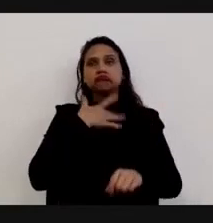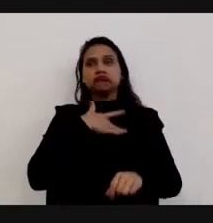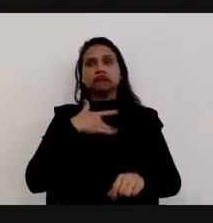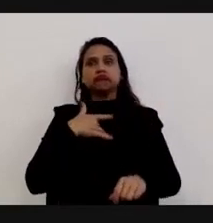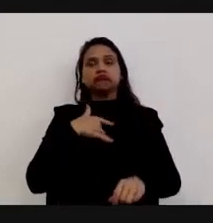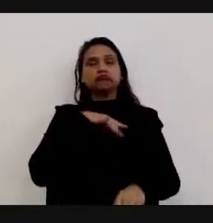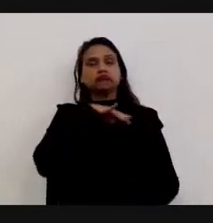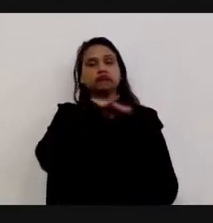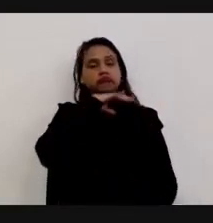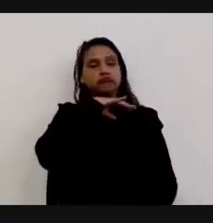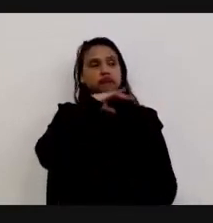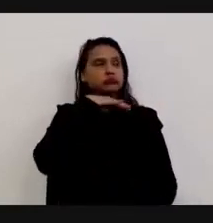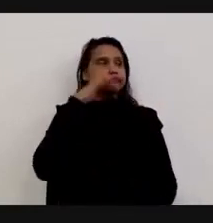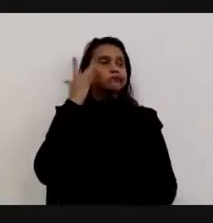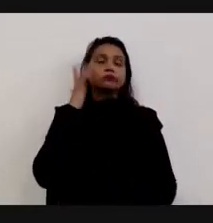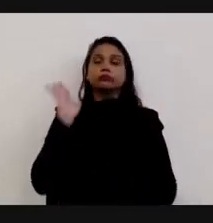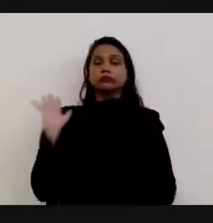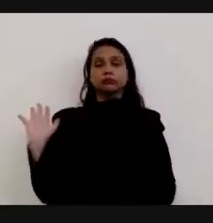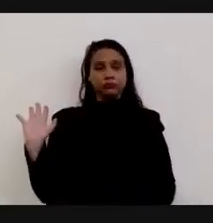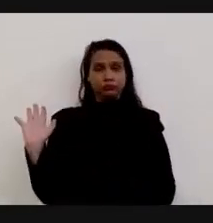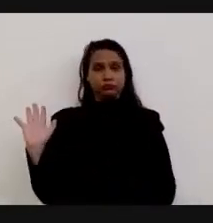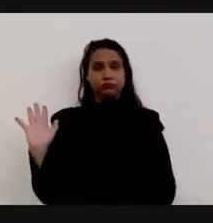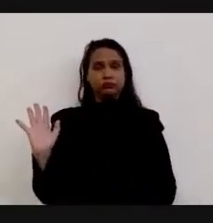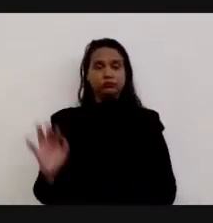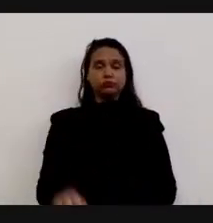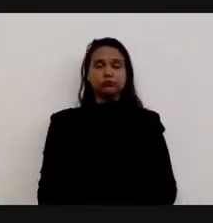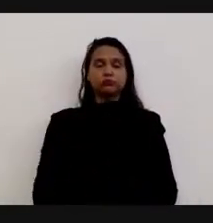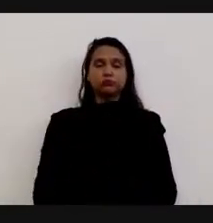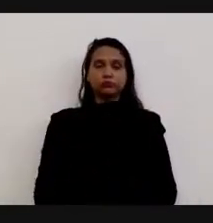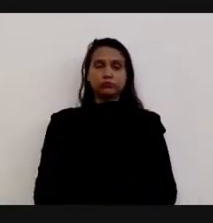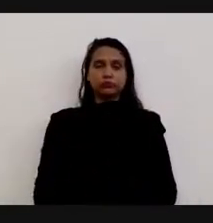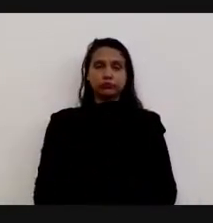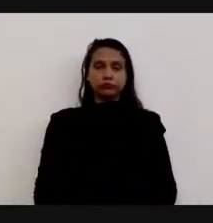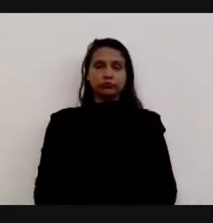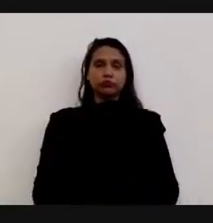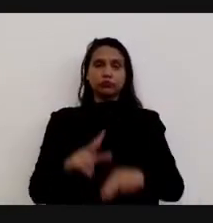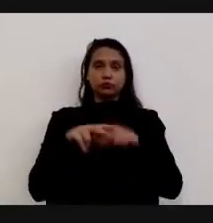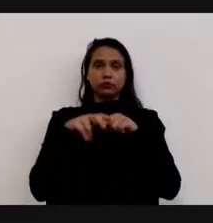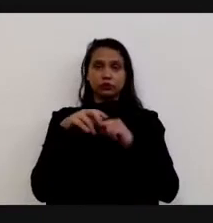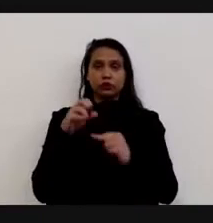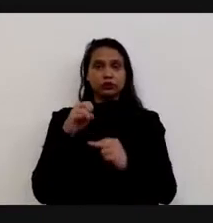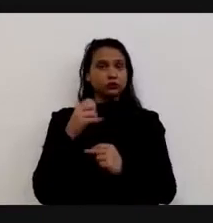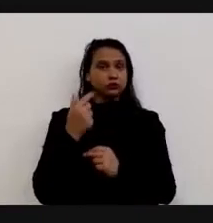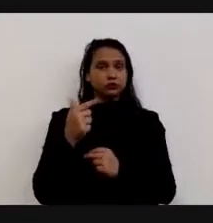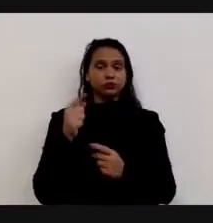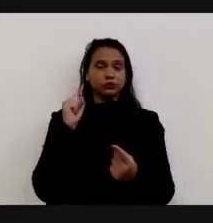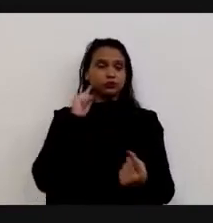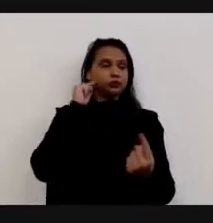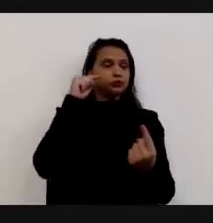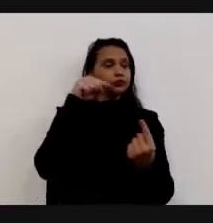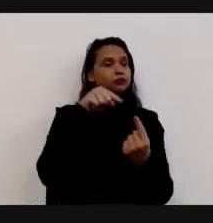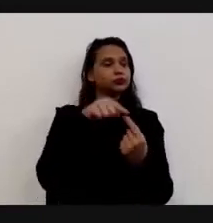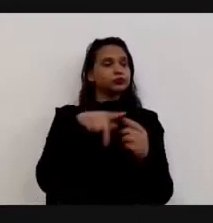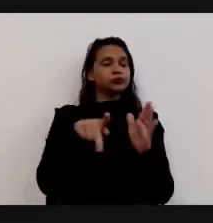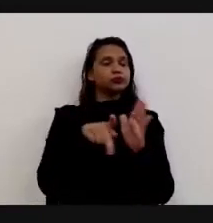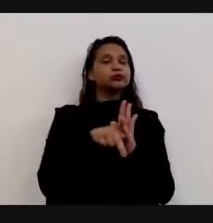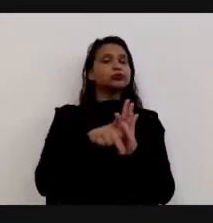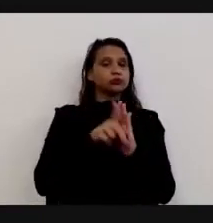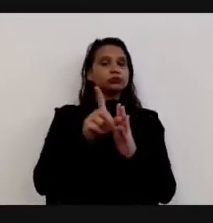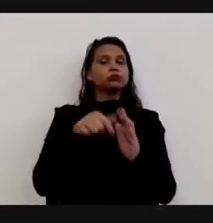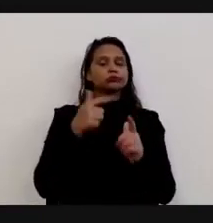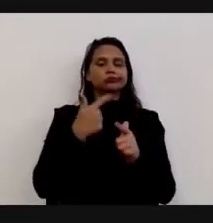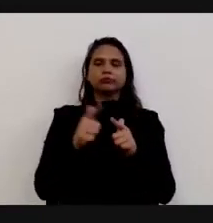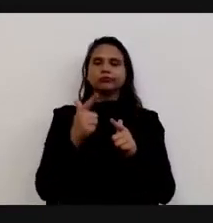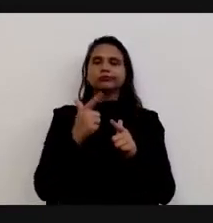às escuras. Então, essa concentração das emendas sem destinação definida nas cidades é um obstáculo para a distribuição equitativa